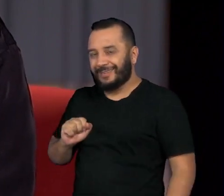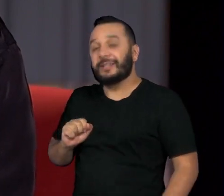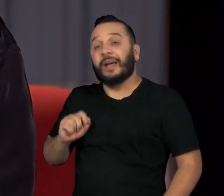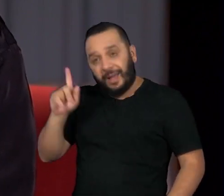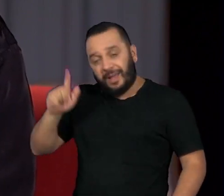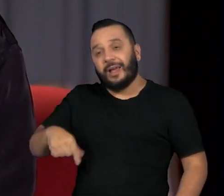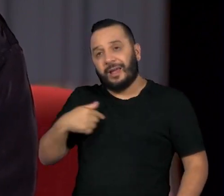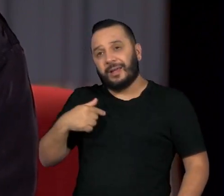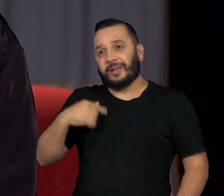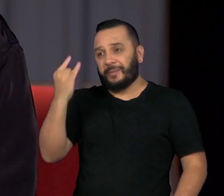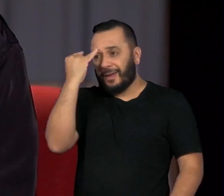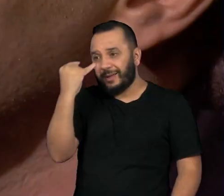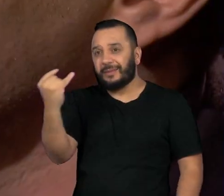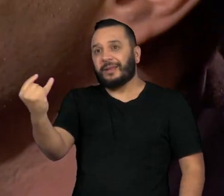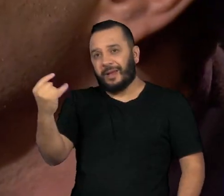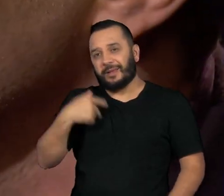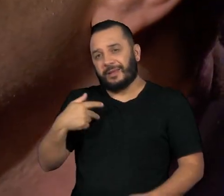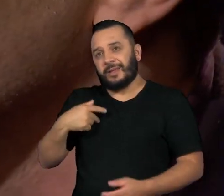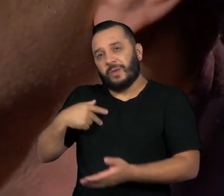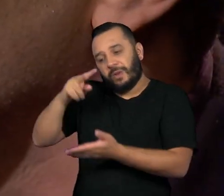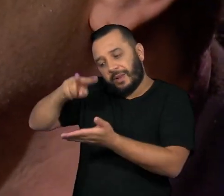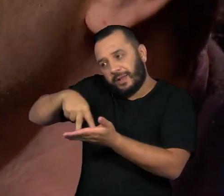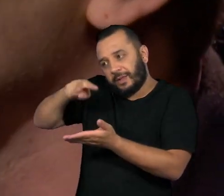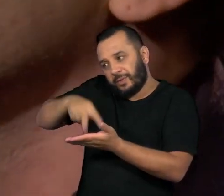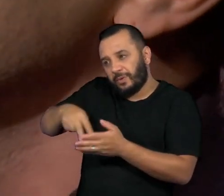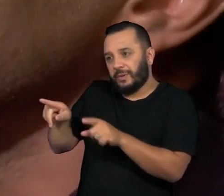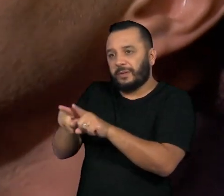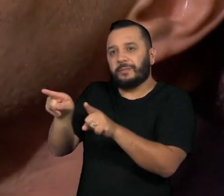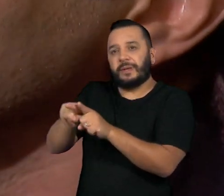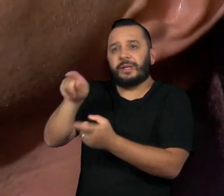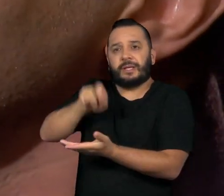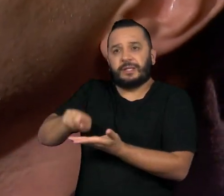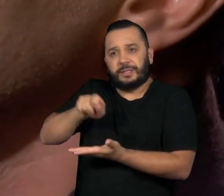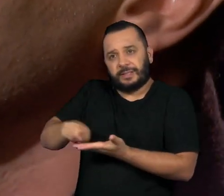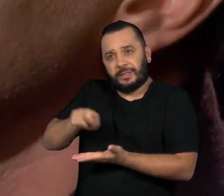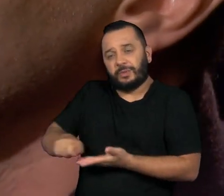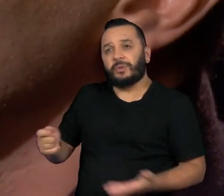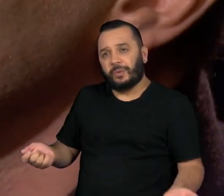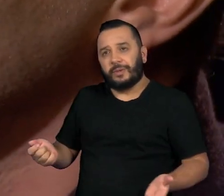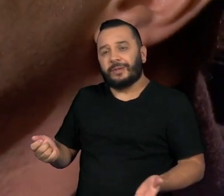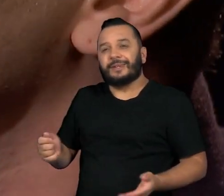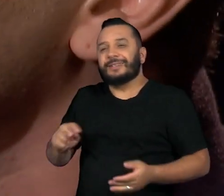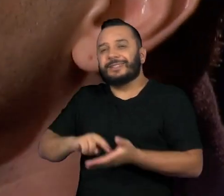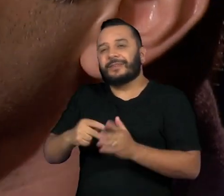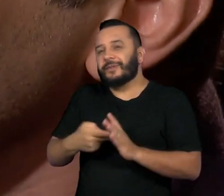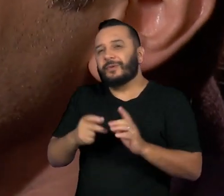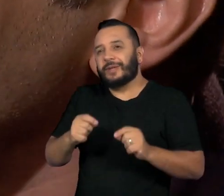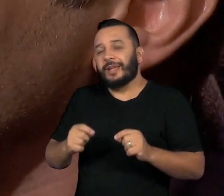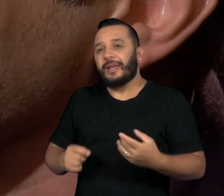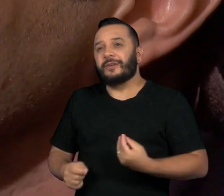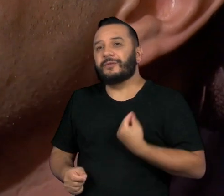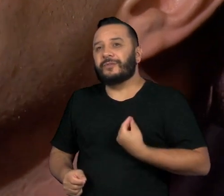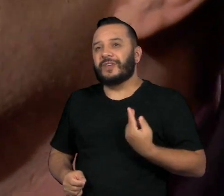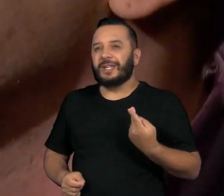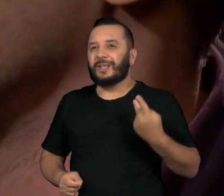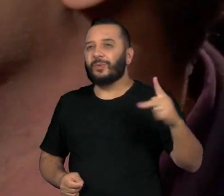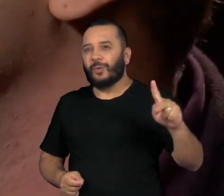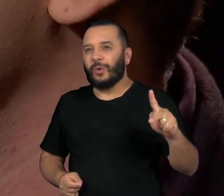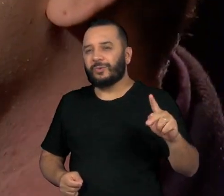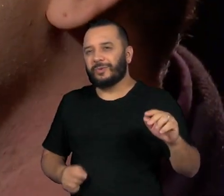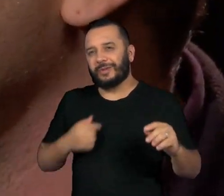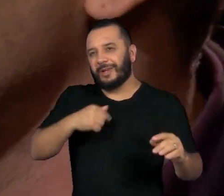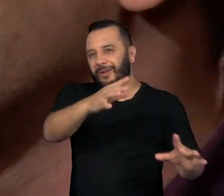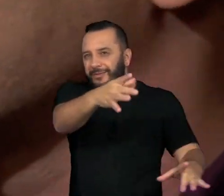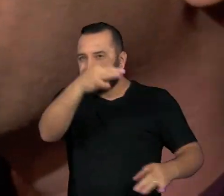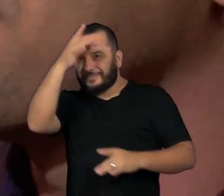como escritor. É essa possibilidade de viver a vida do outro, porque a minha vida não basta. E acho que a vida